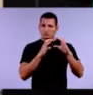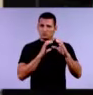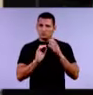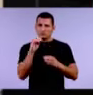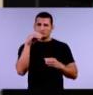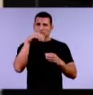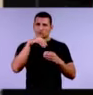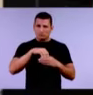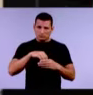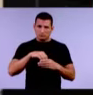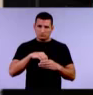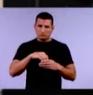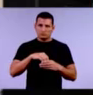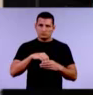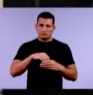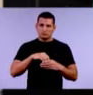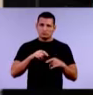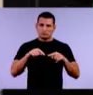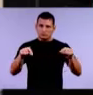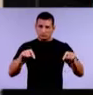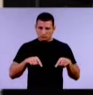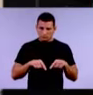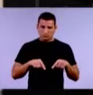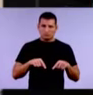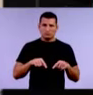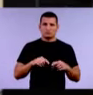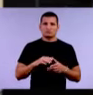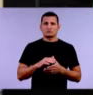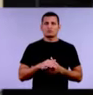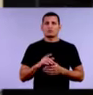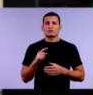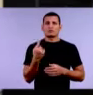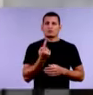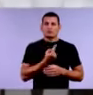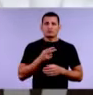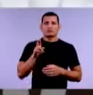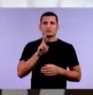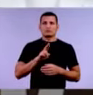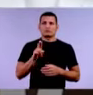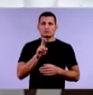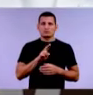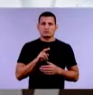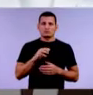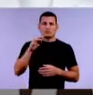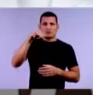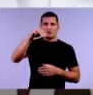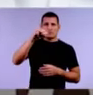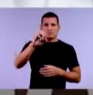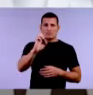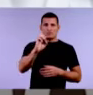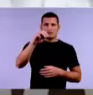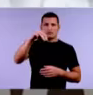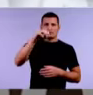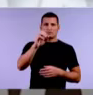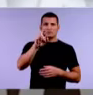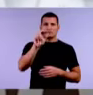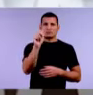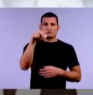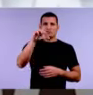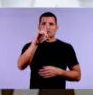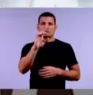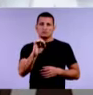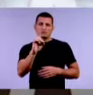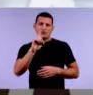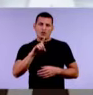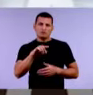deste poder, no caso Poder Legislativo Municipal, nós usamos um memorando. O memorando ele é um modelo de um